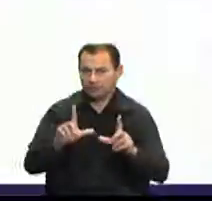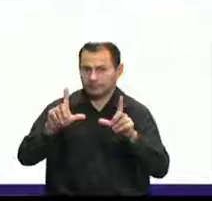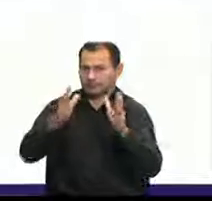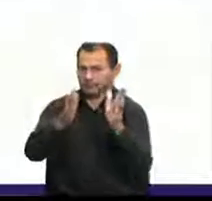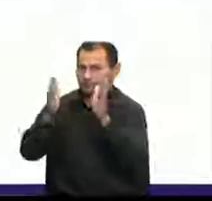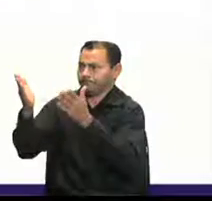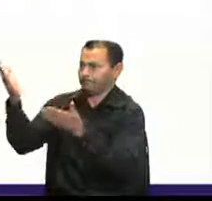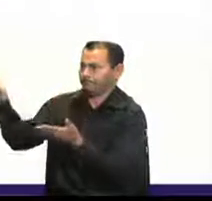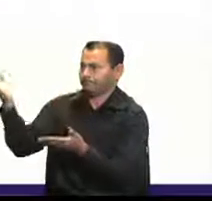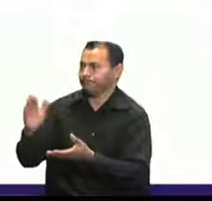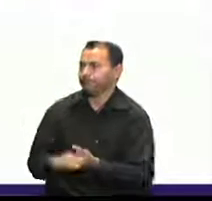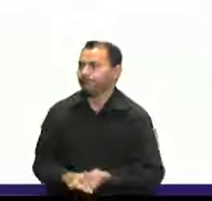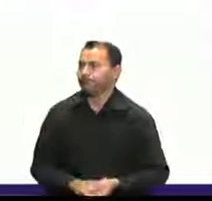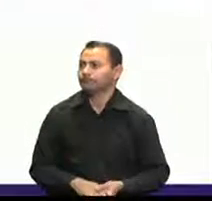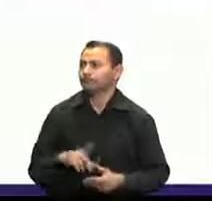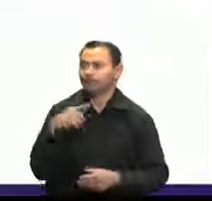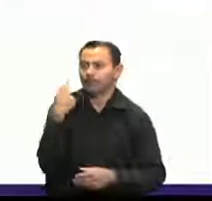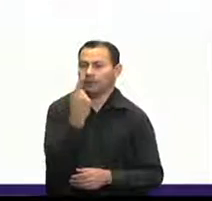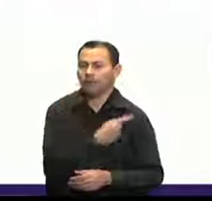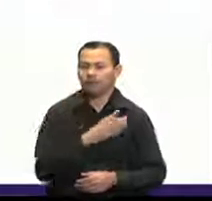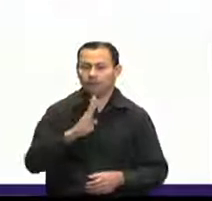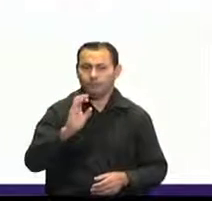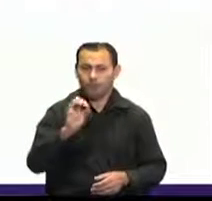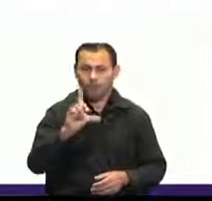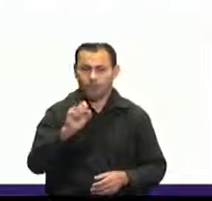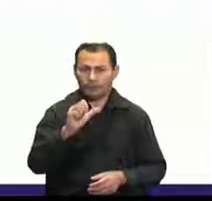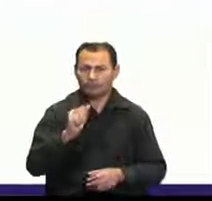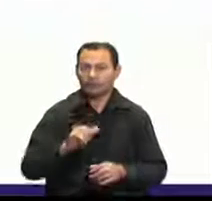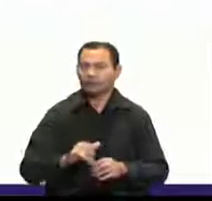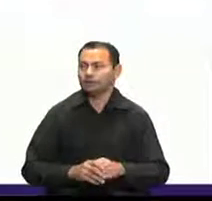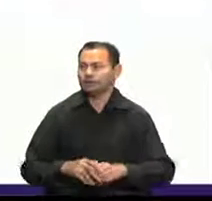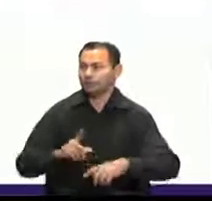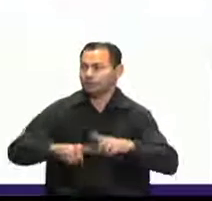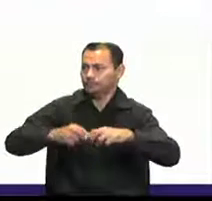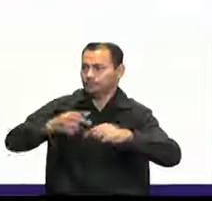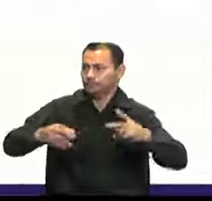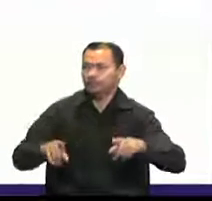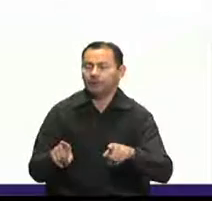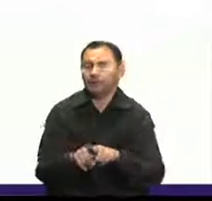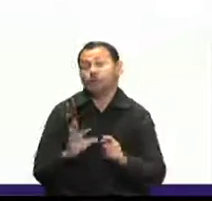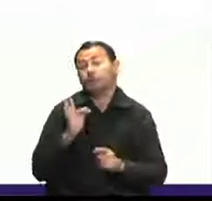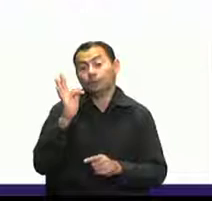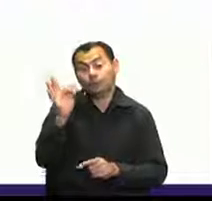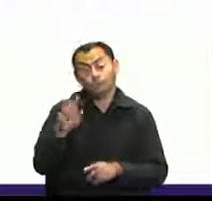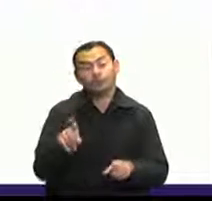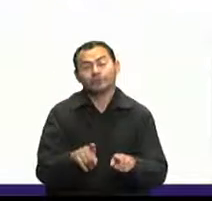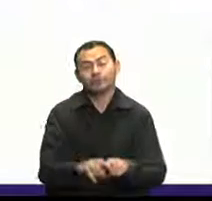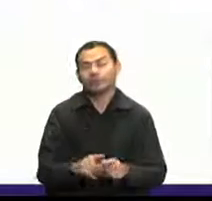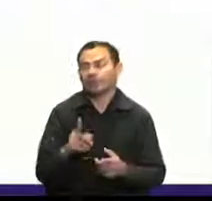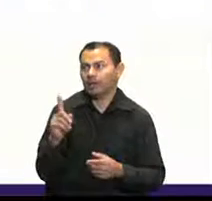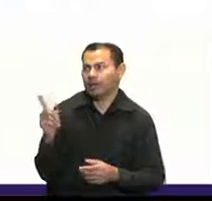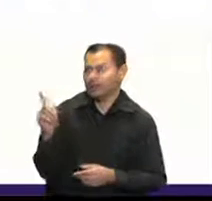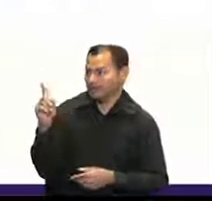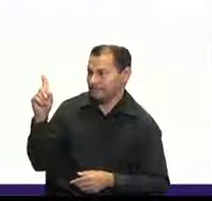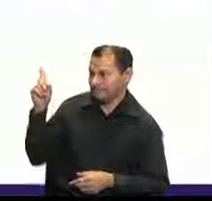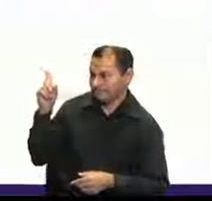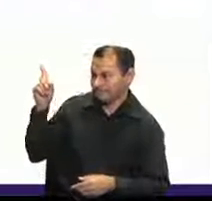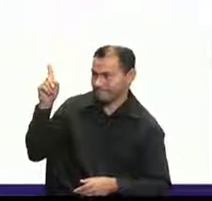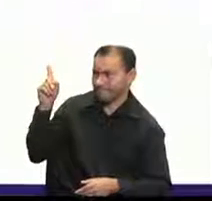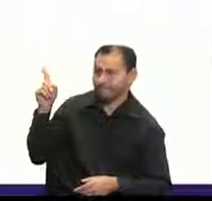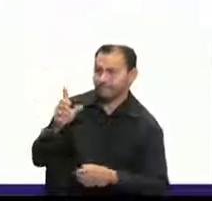quadro nós temos a bolsa de mercadorias e futuros também tá que é uma